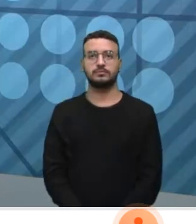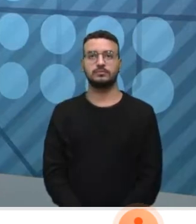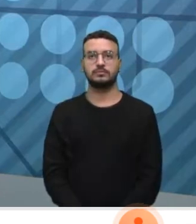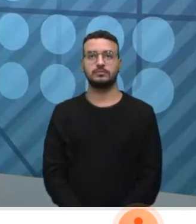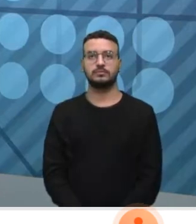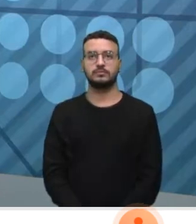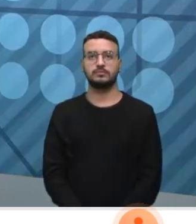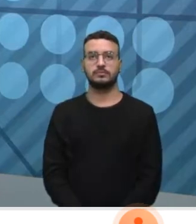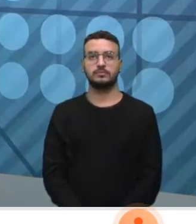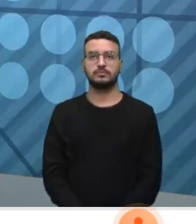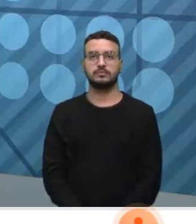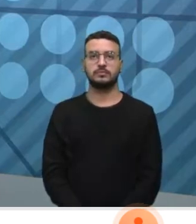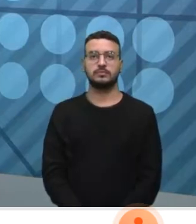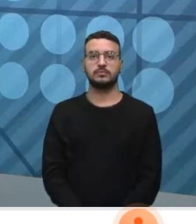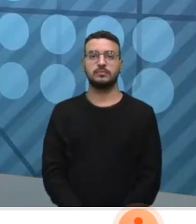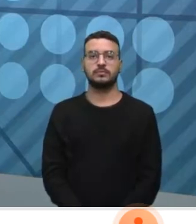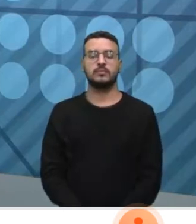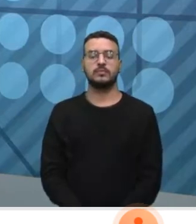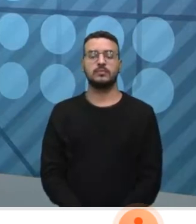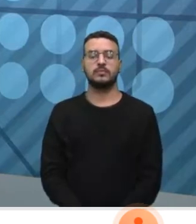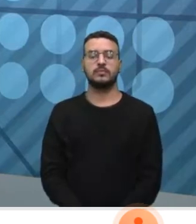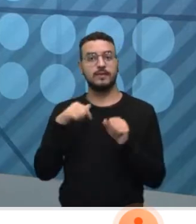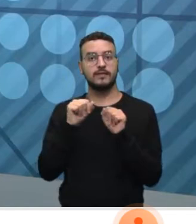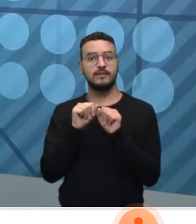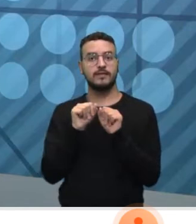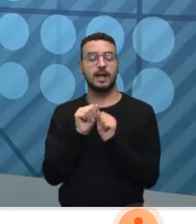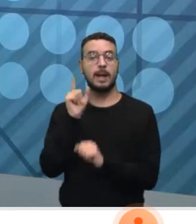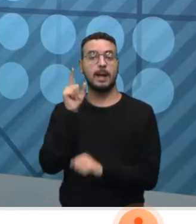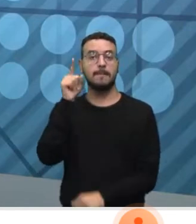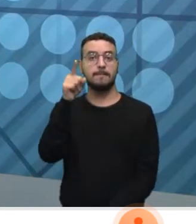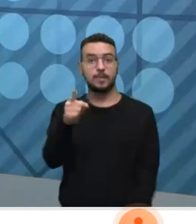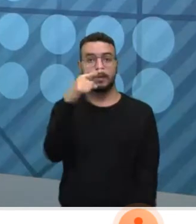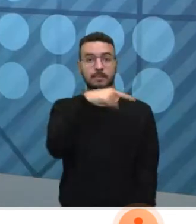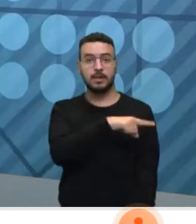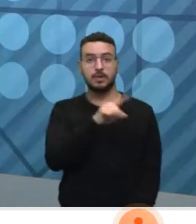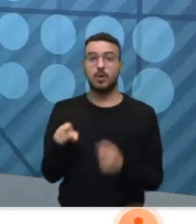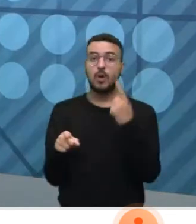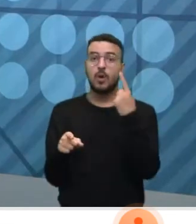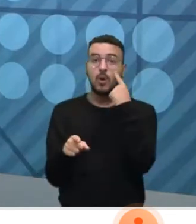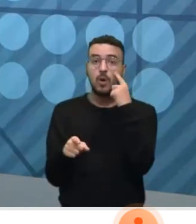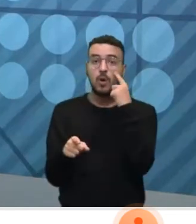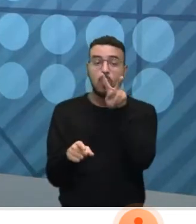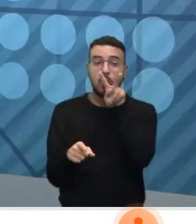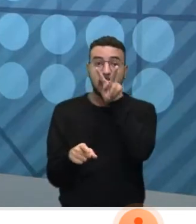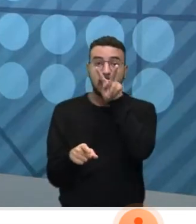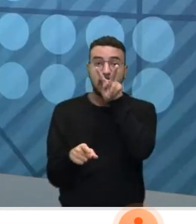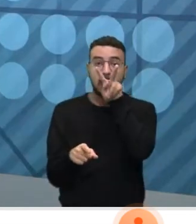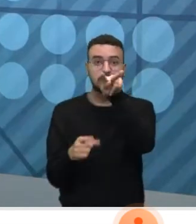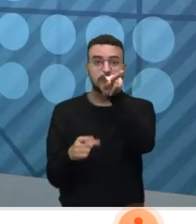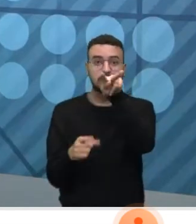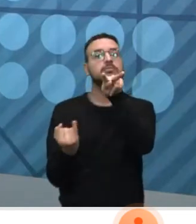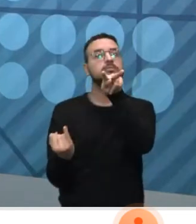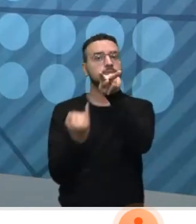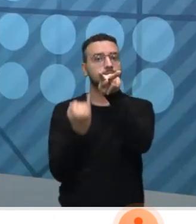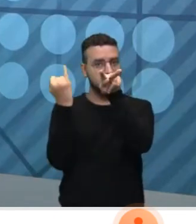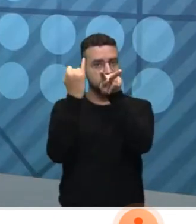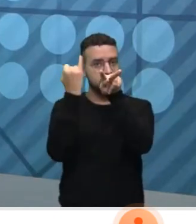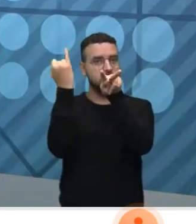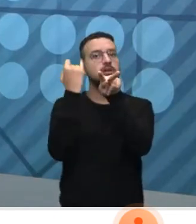ele ou ela. Quando nós fazemos o apontamento, a direção do olhar, ela é muito importante,